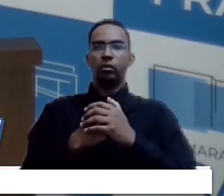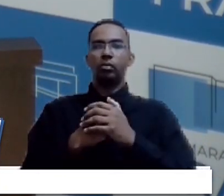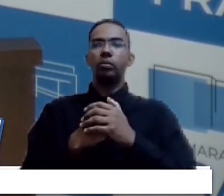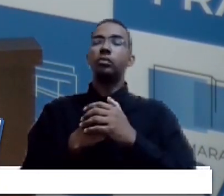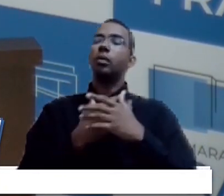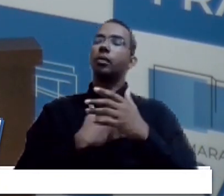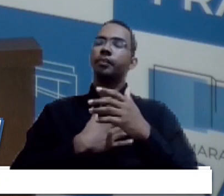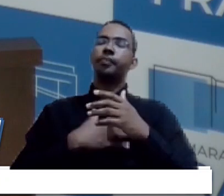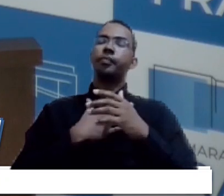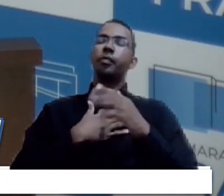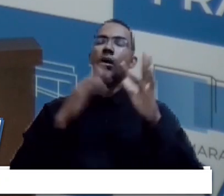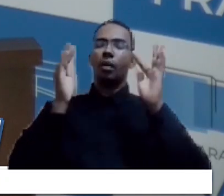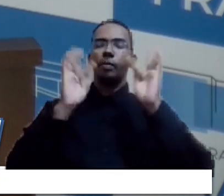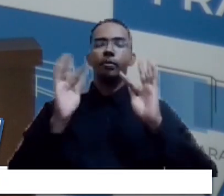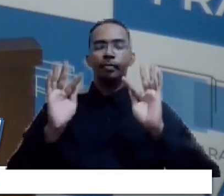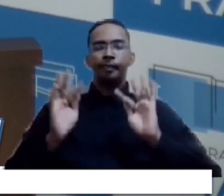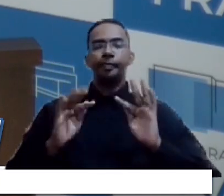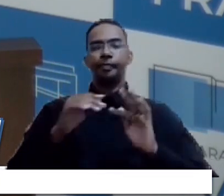alegre.